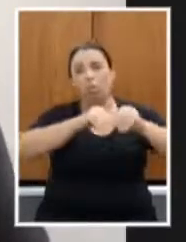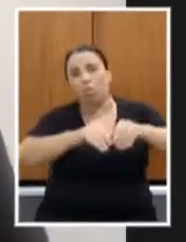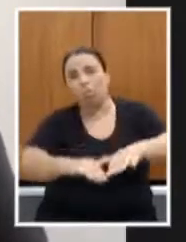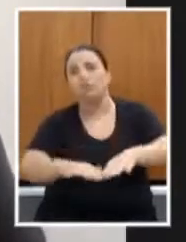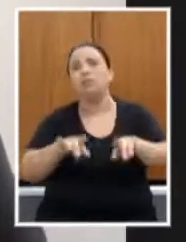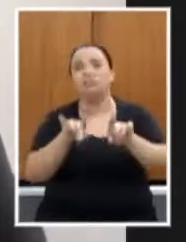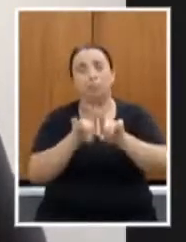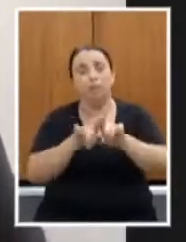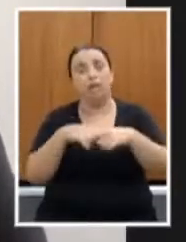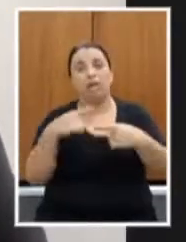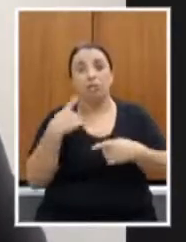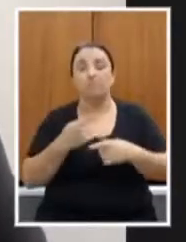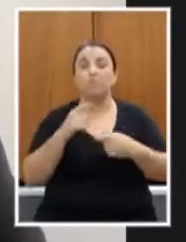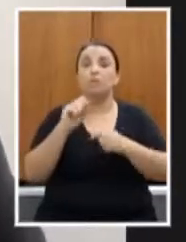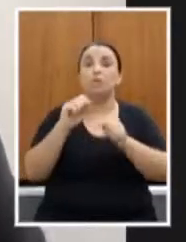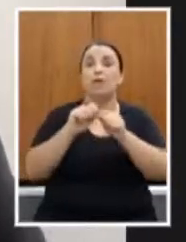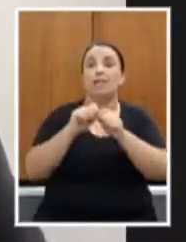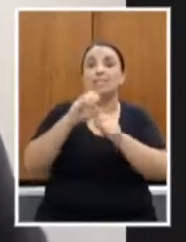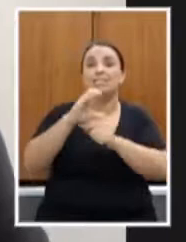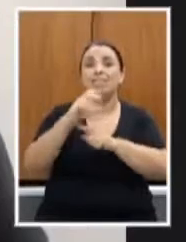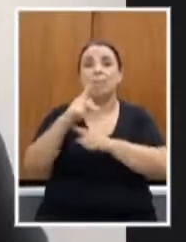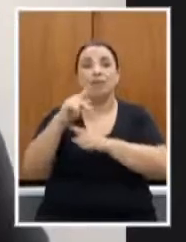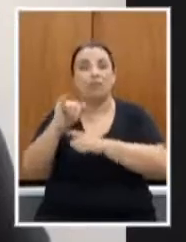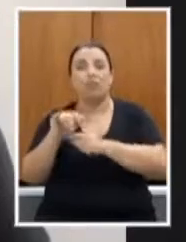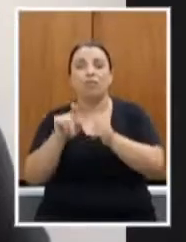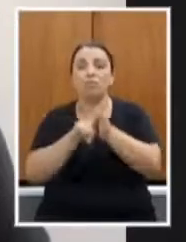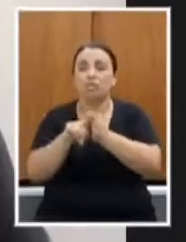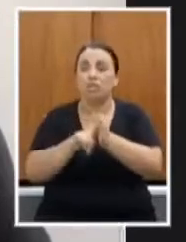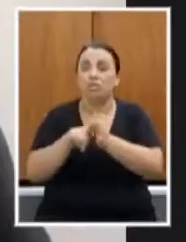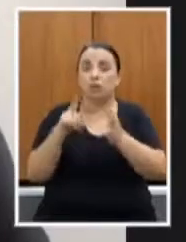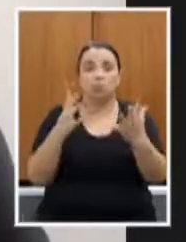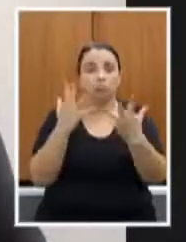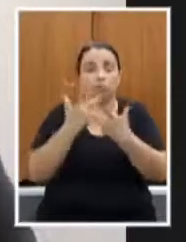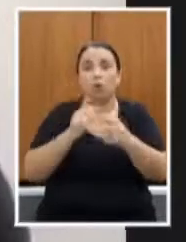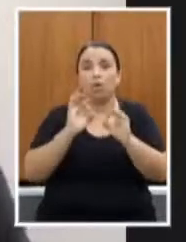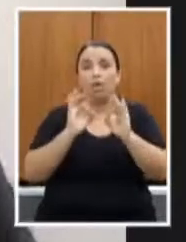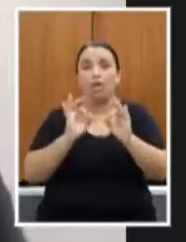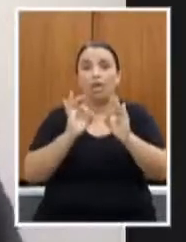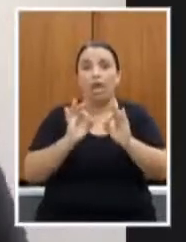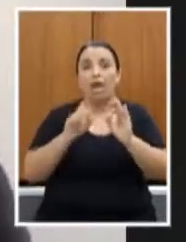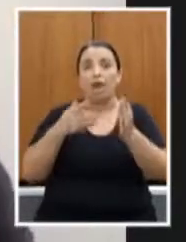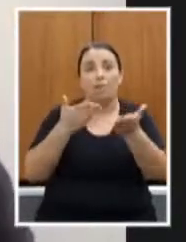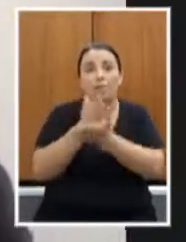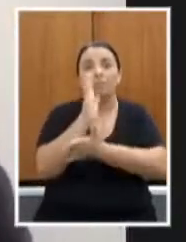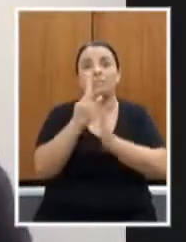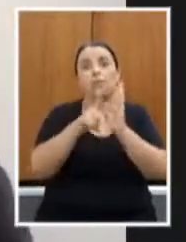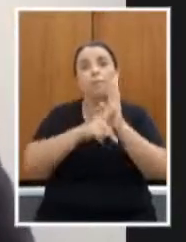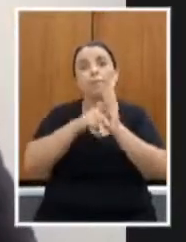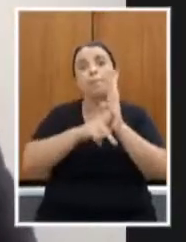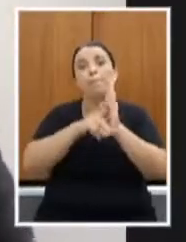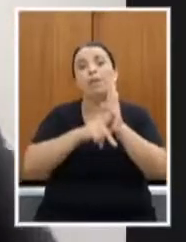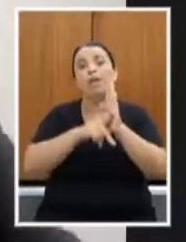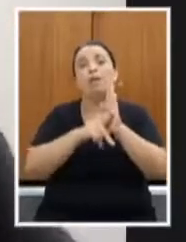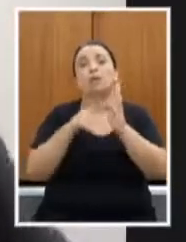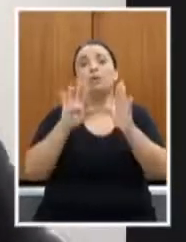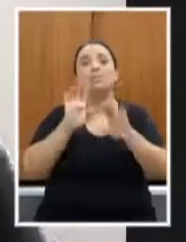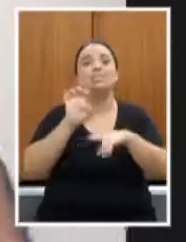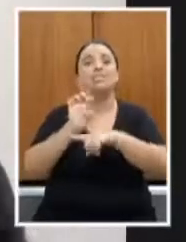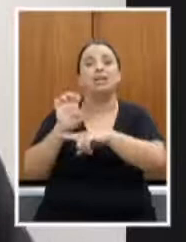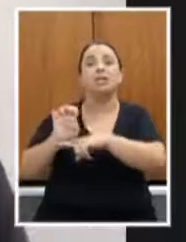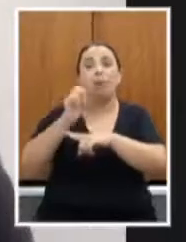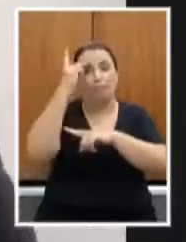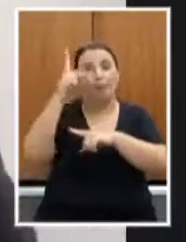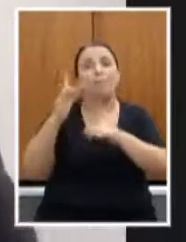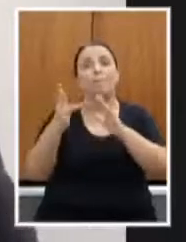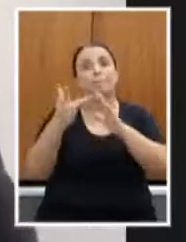das recomendações da CPI é a aprovação do plano estadual para os atingidos de barragem, nós fizemos, né, um